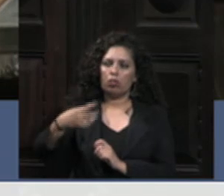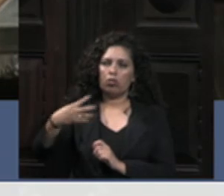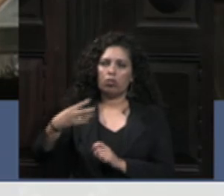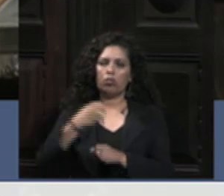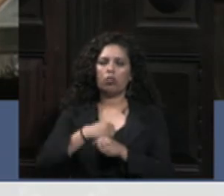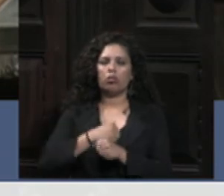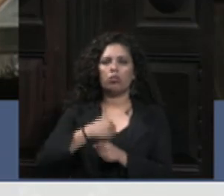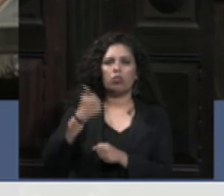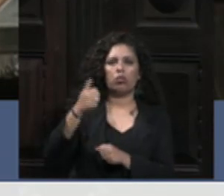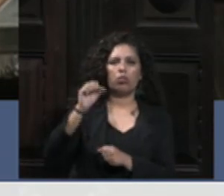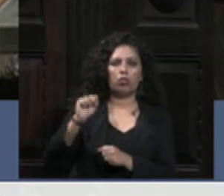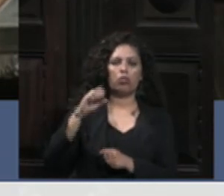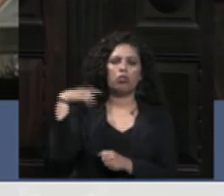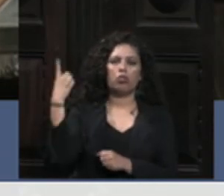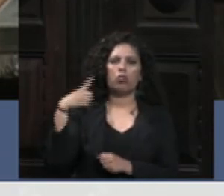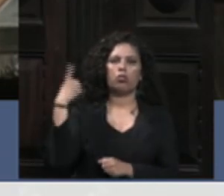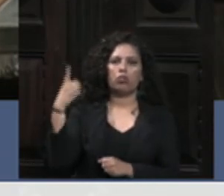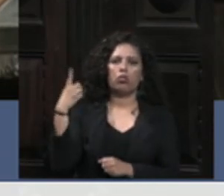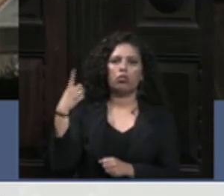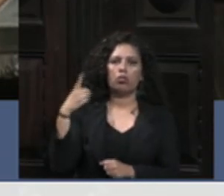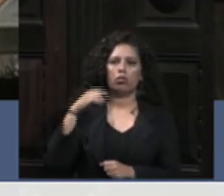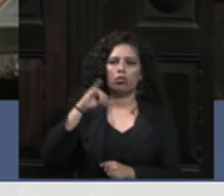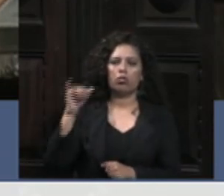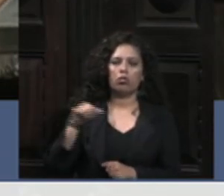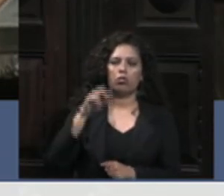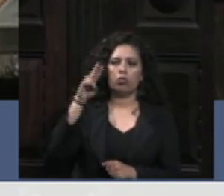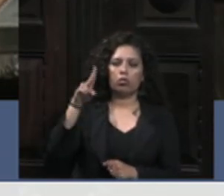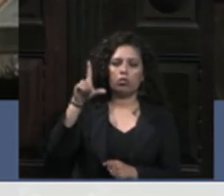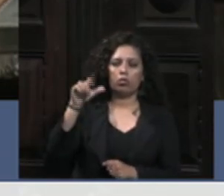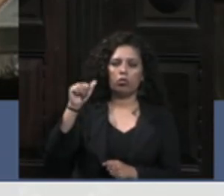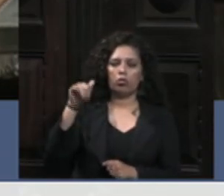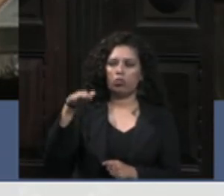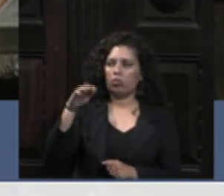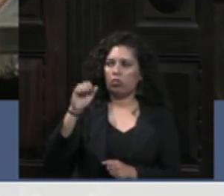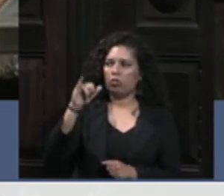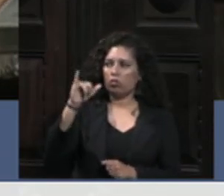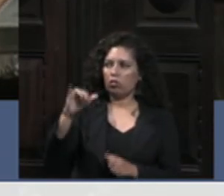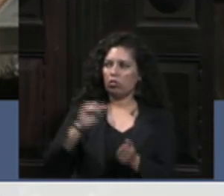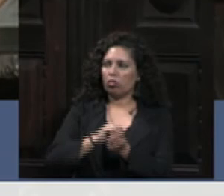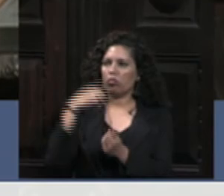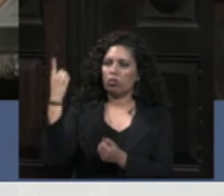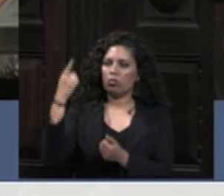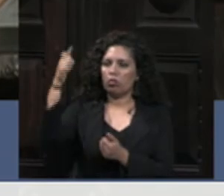4324/2018, da autoria do deputado Dr. Julianelli e Gilberto Palmares.